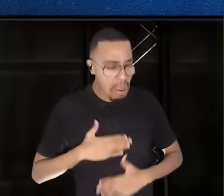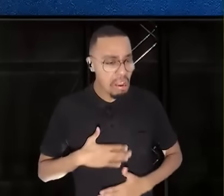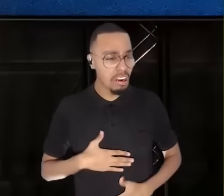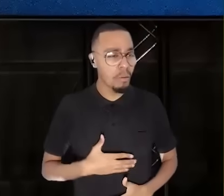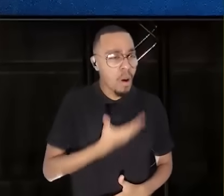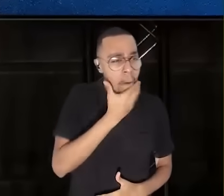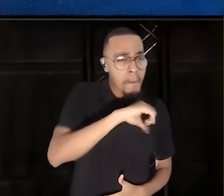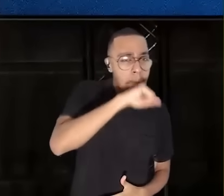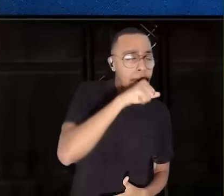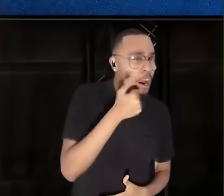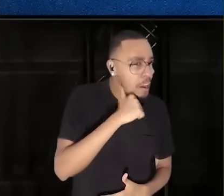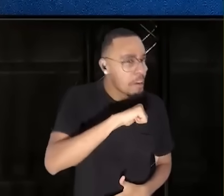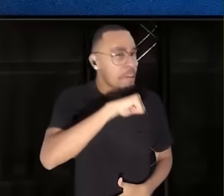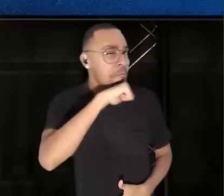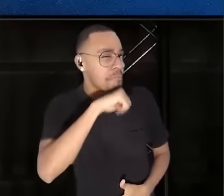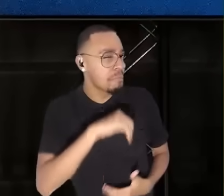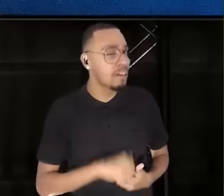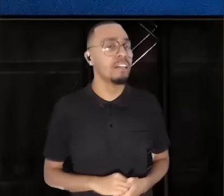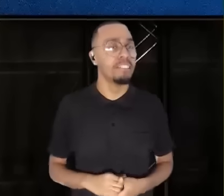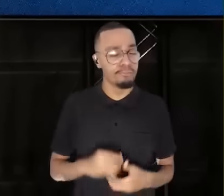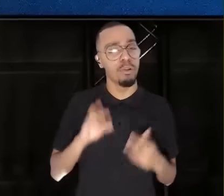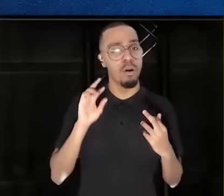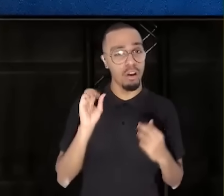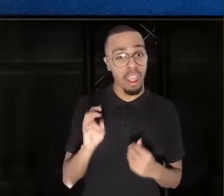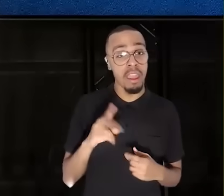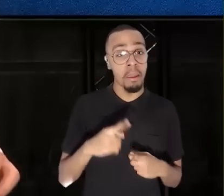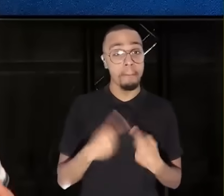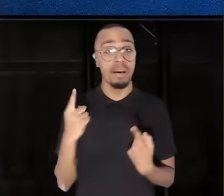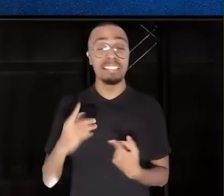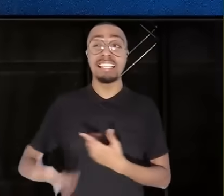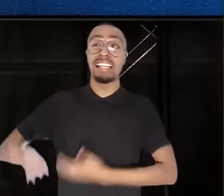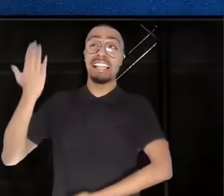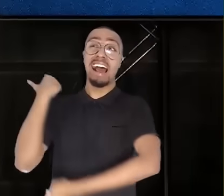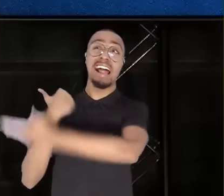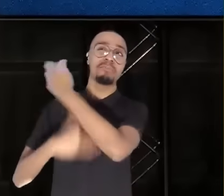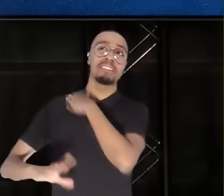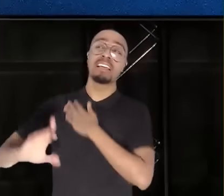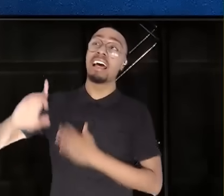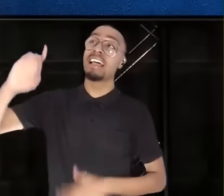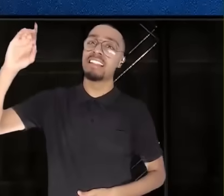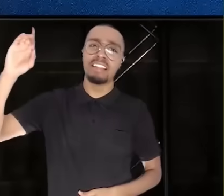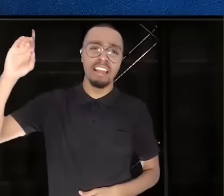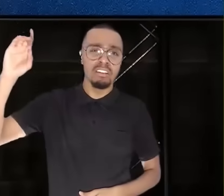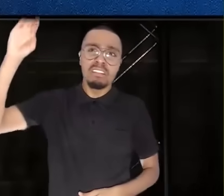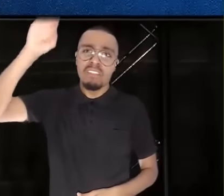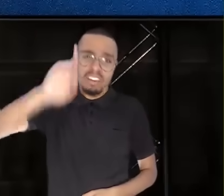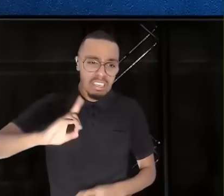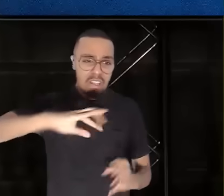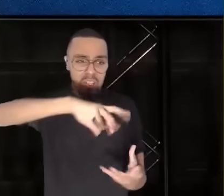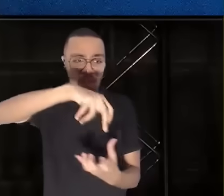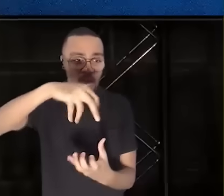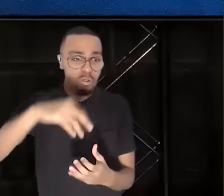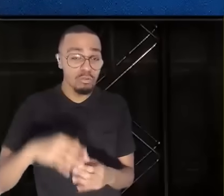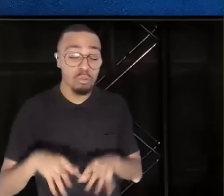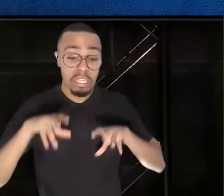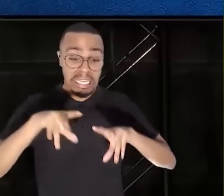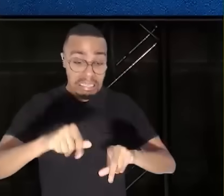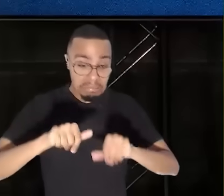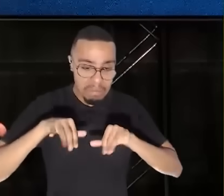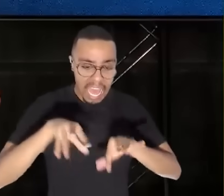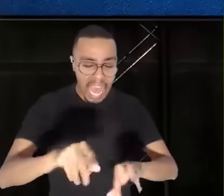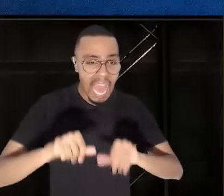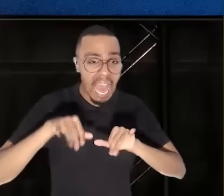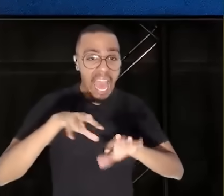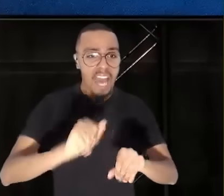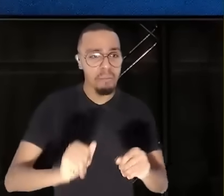quando Deus pegou Adão, e você sabe disso, ele colocou as mãos no barro, formou o corpinho. Mas o que nós somos